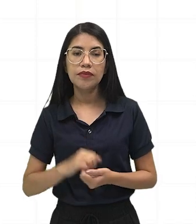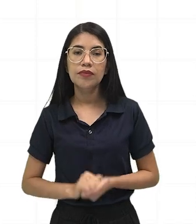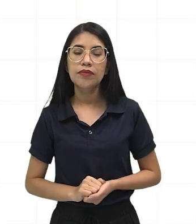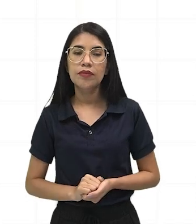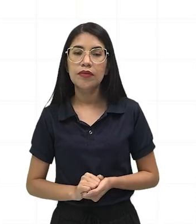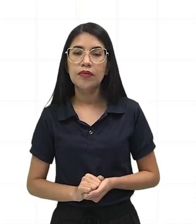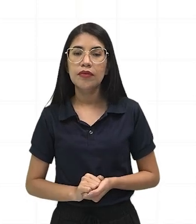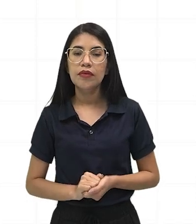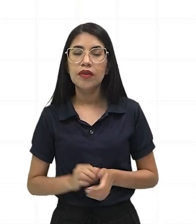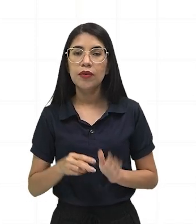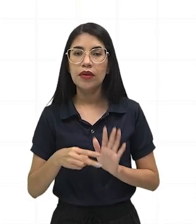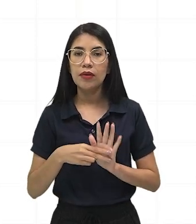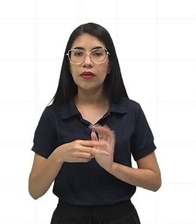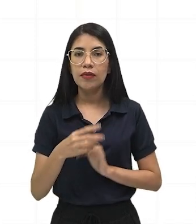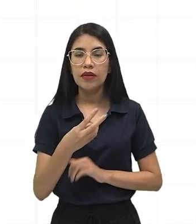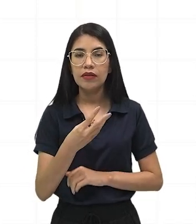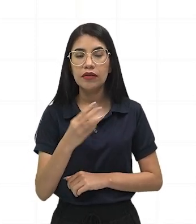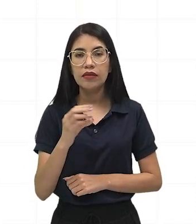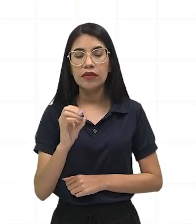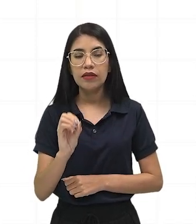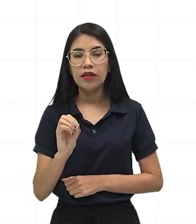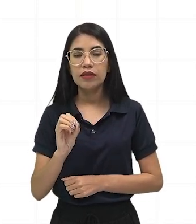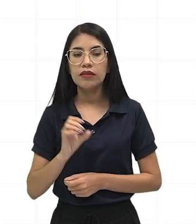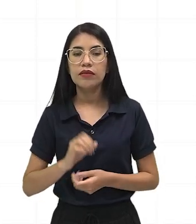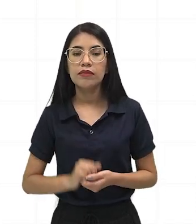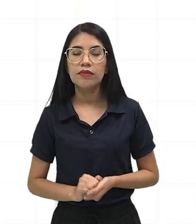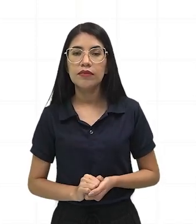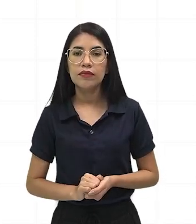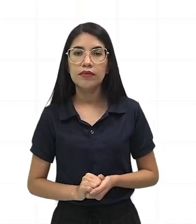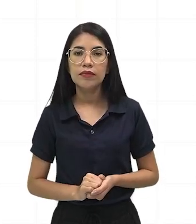É igual a 30. Né?